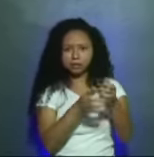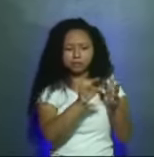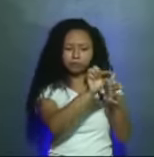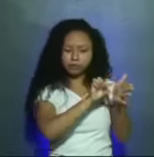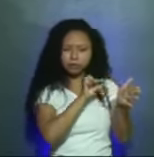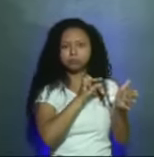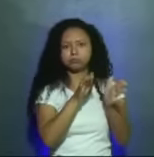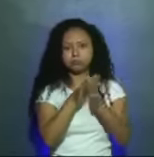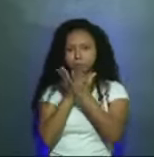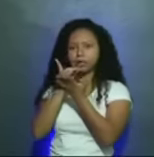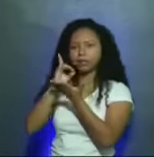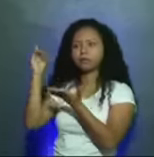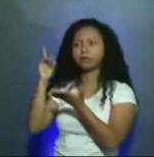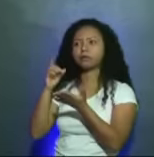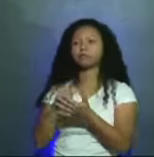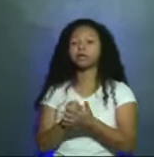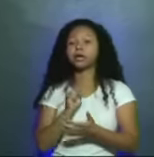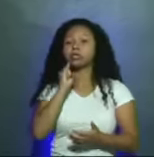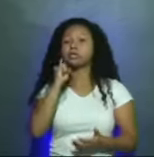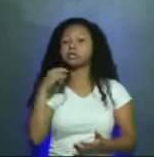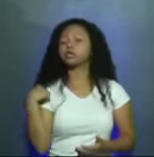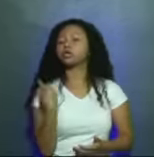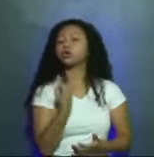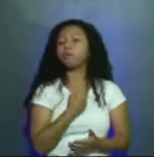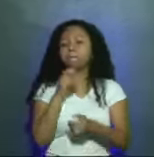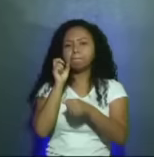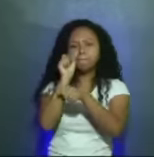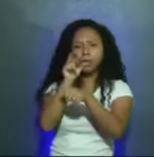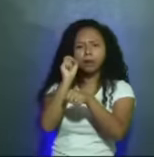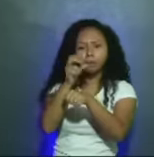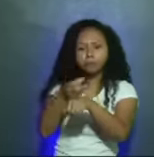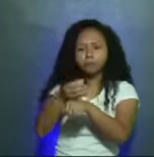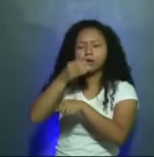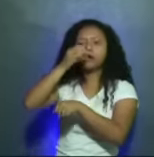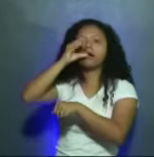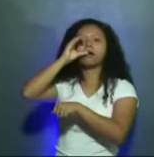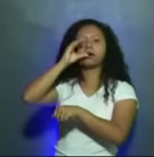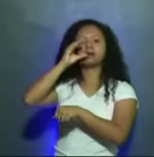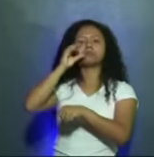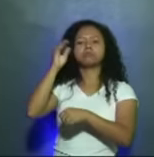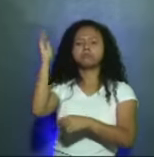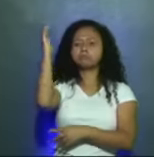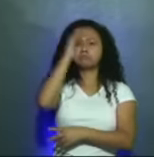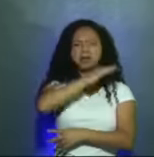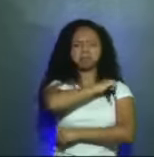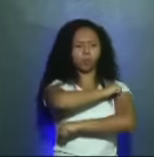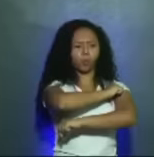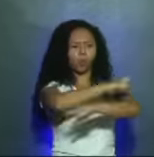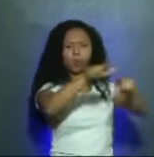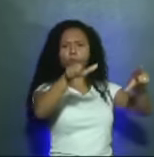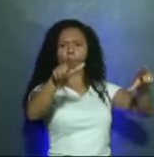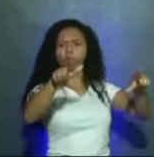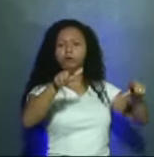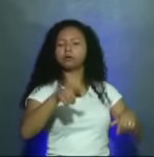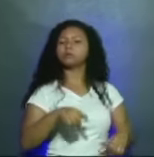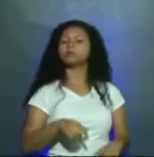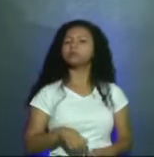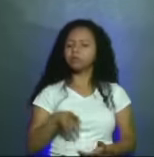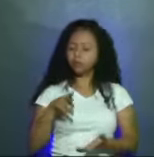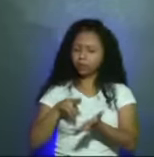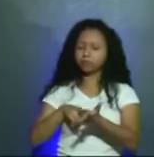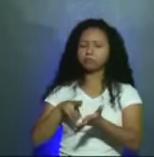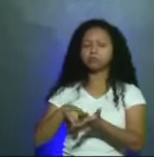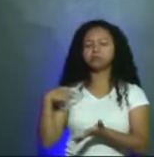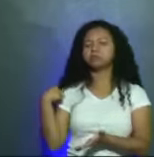fé nessa palavra, que se nós bebermos algum veneno mortal, não lhes fará mal nenhum. E realmente, nós não